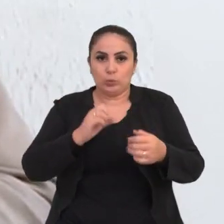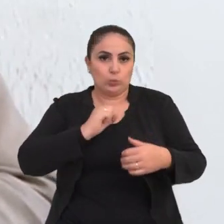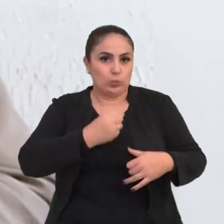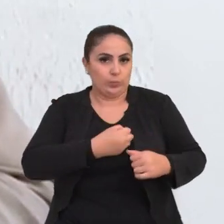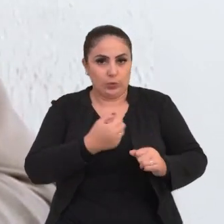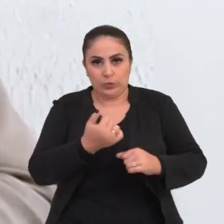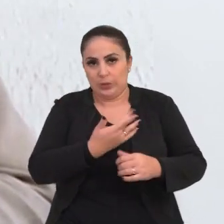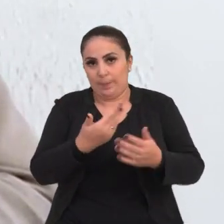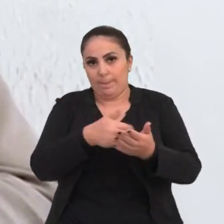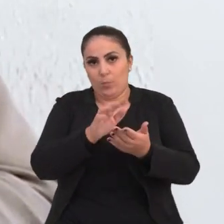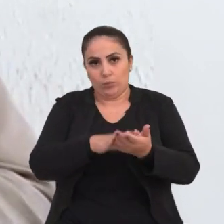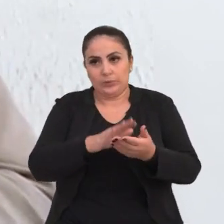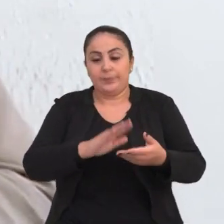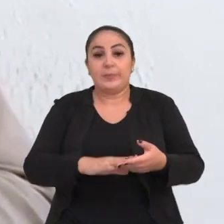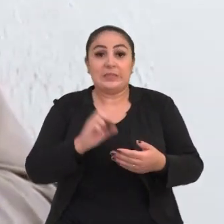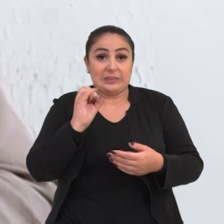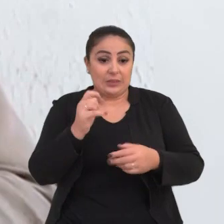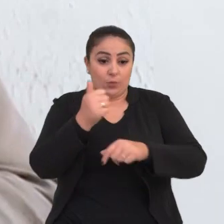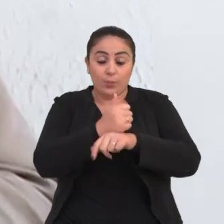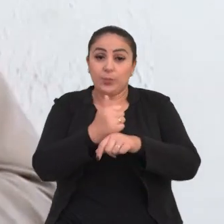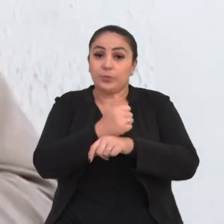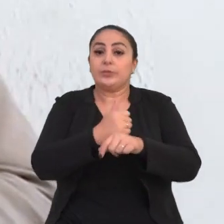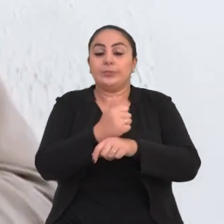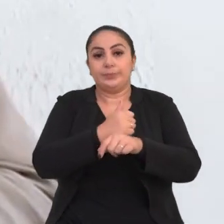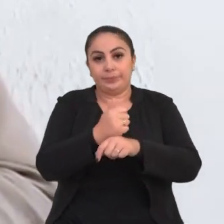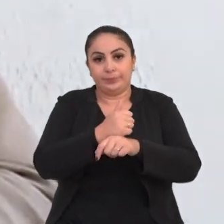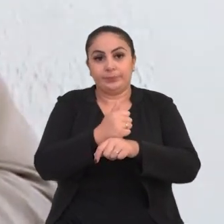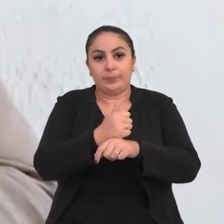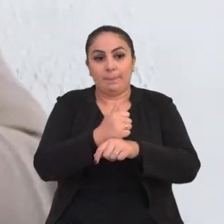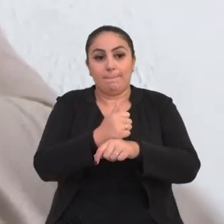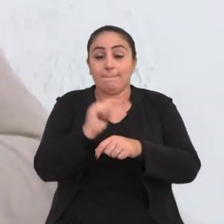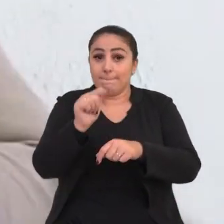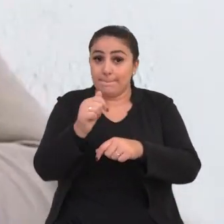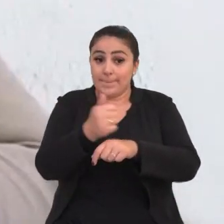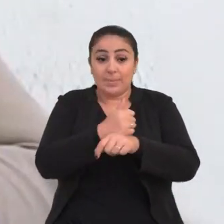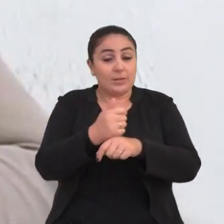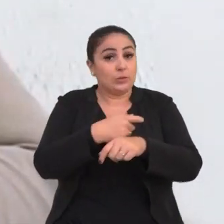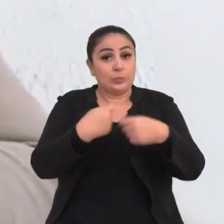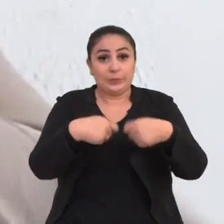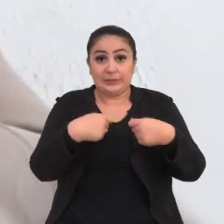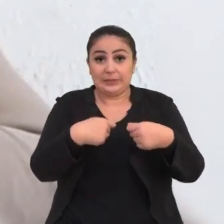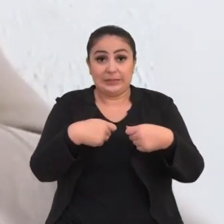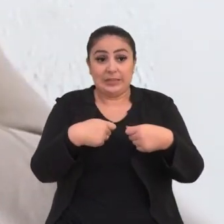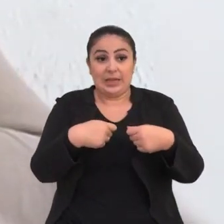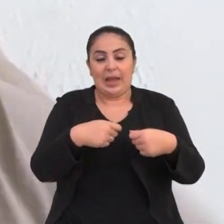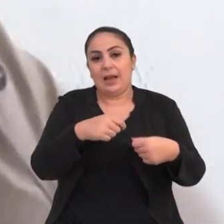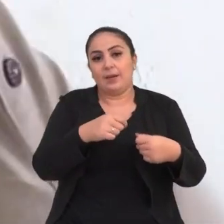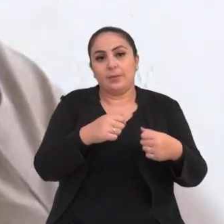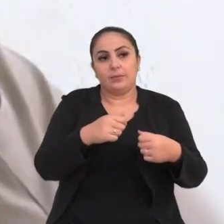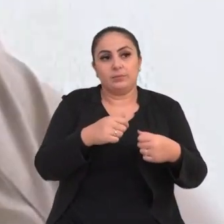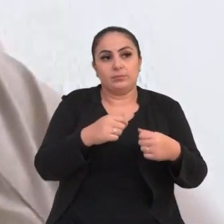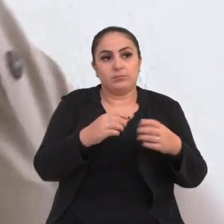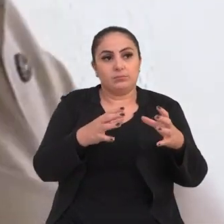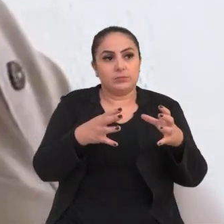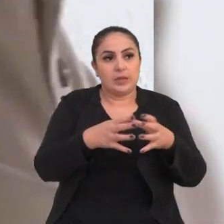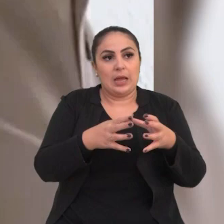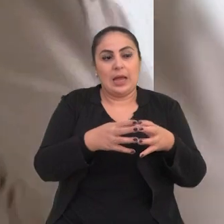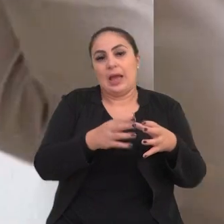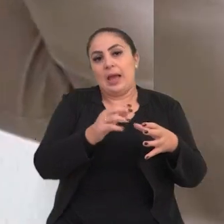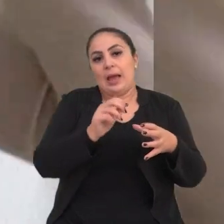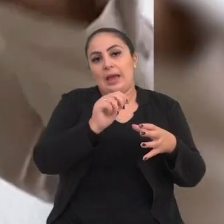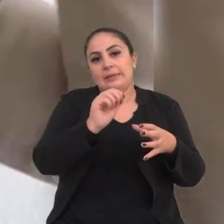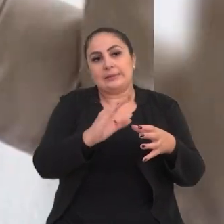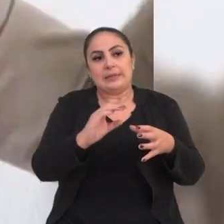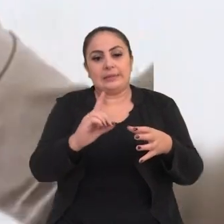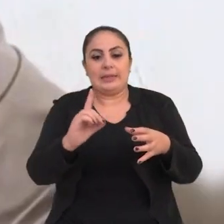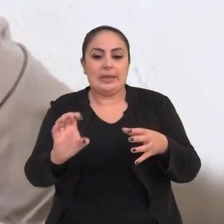independente do número de infrações cometidas. Então, se você é um profissional, esse profissional não precisa ter categoria profissional, não precisa ser